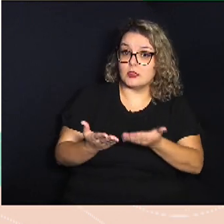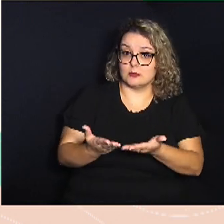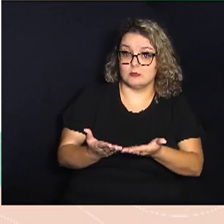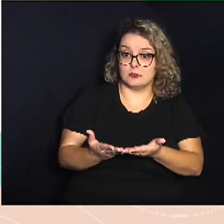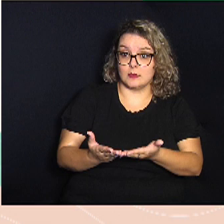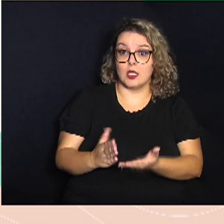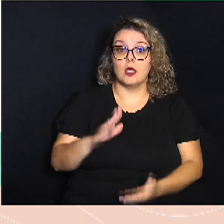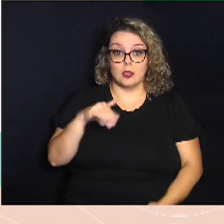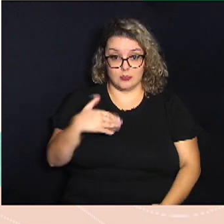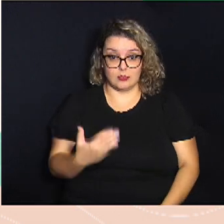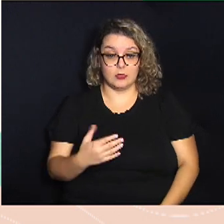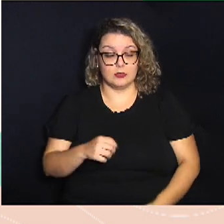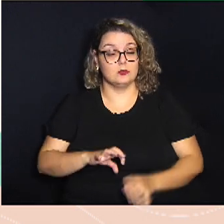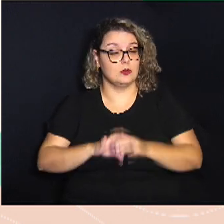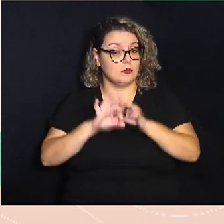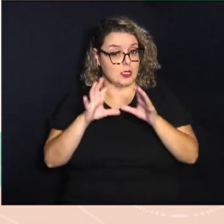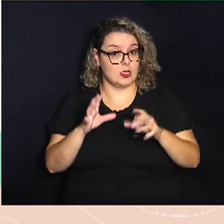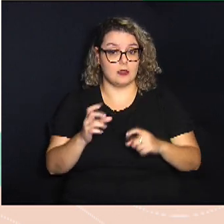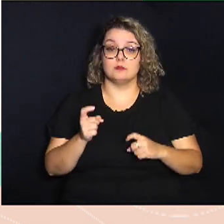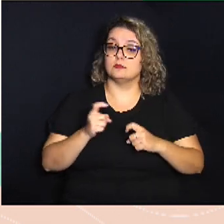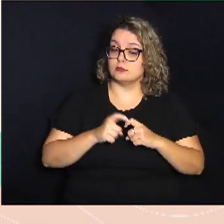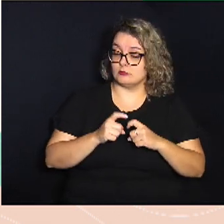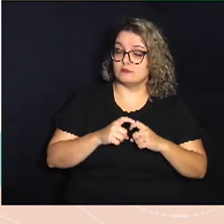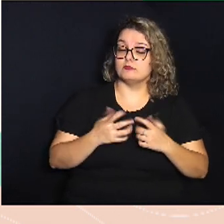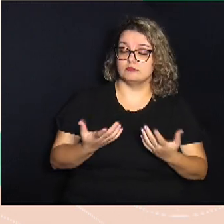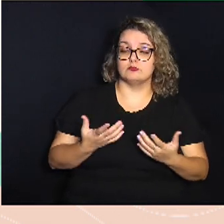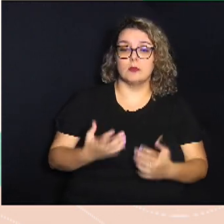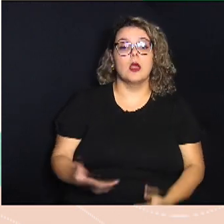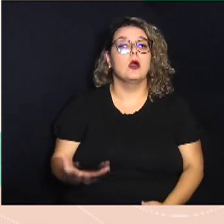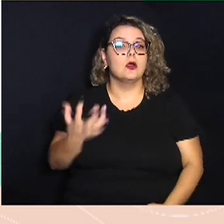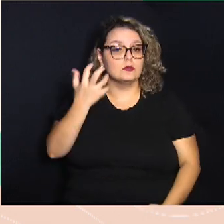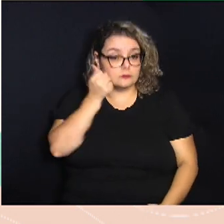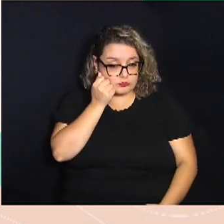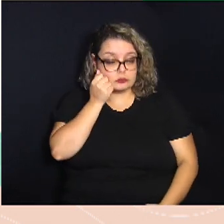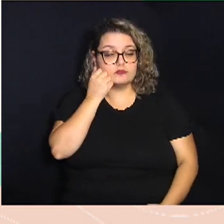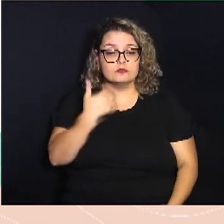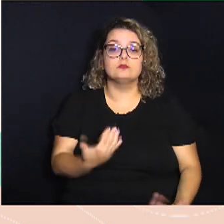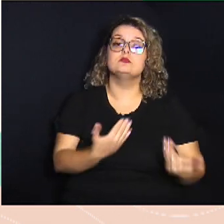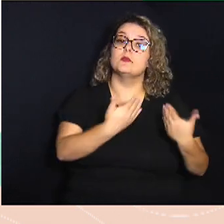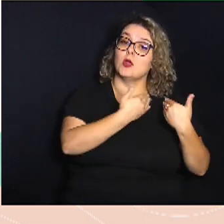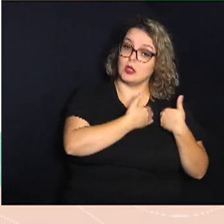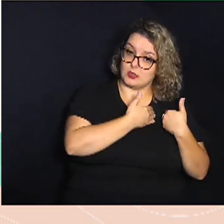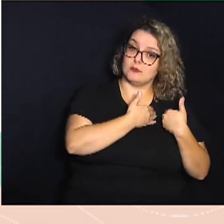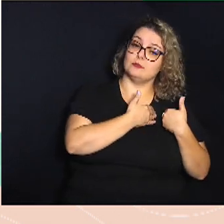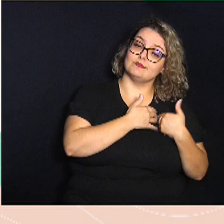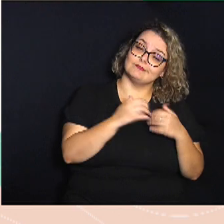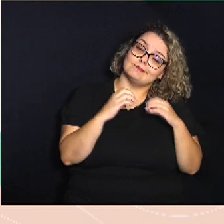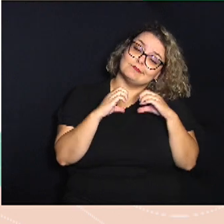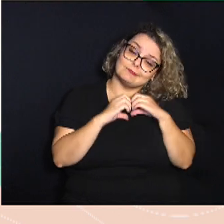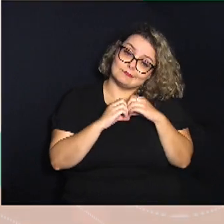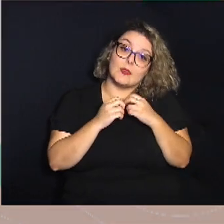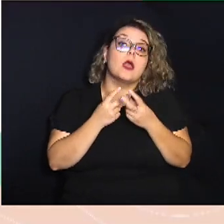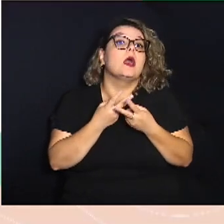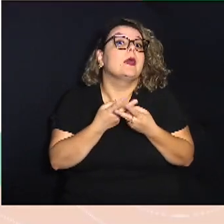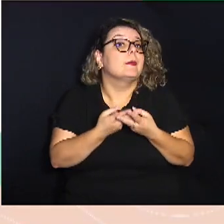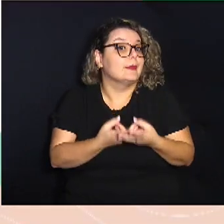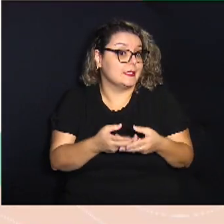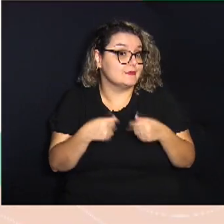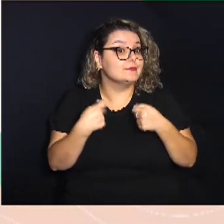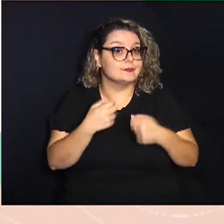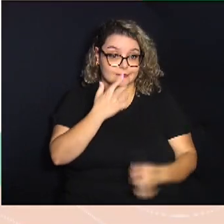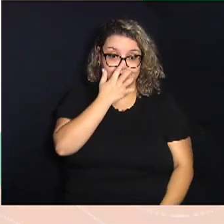assim que ganhar alta, vai ser disponibilizado para uma adoção responsável, cheia de amor e paciência.